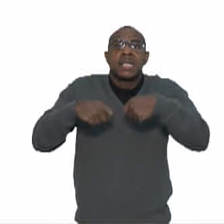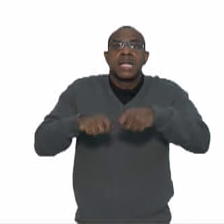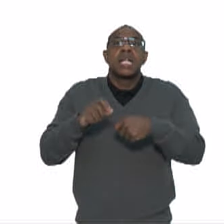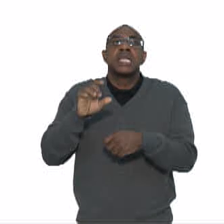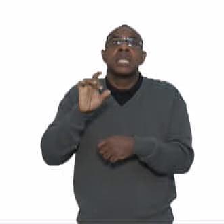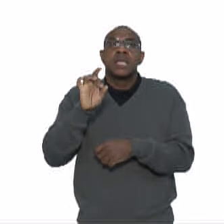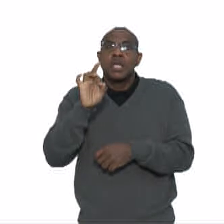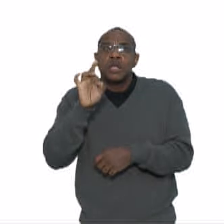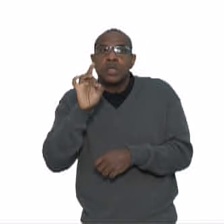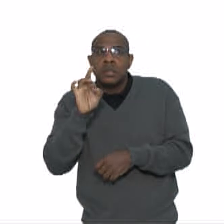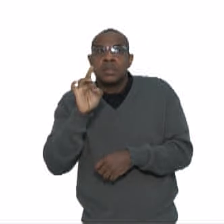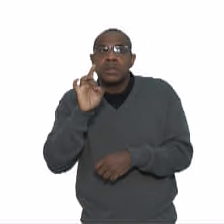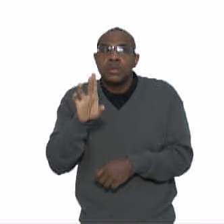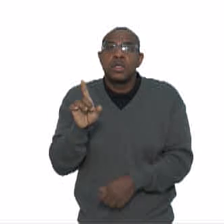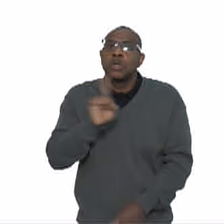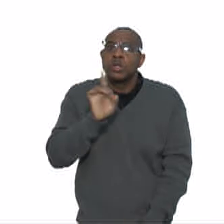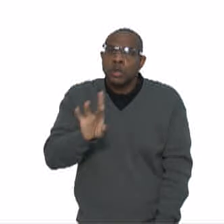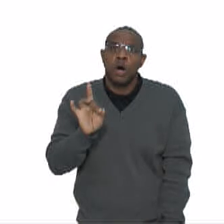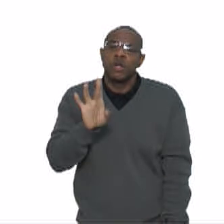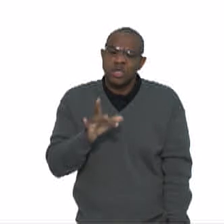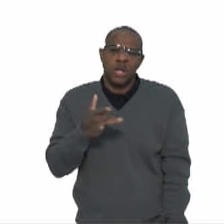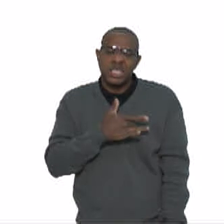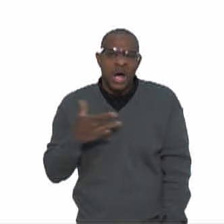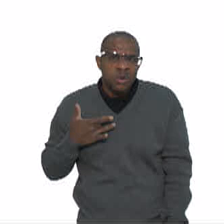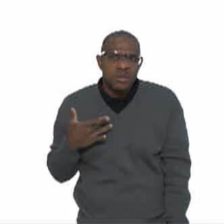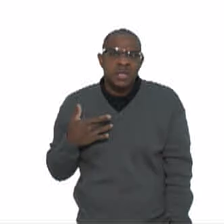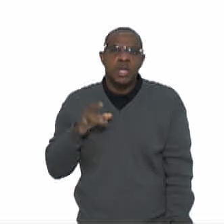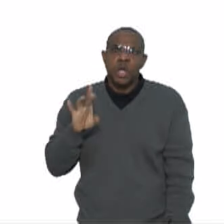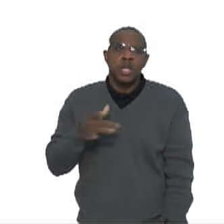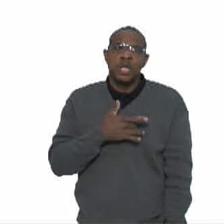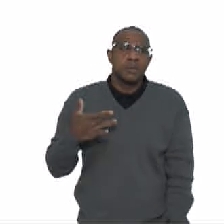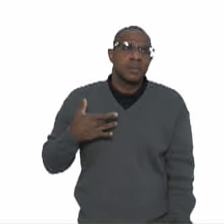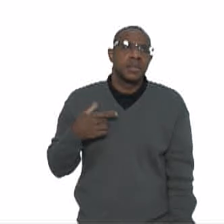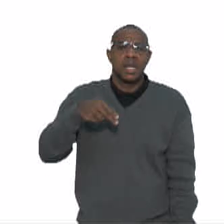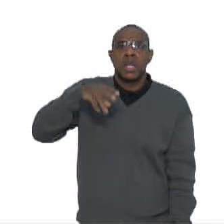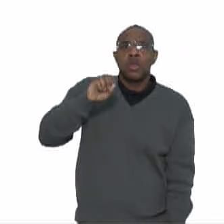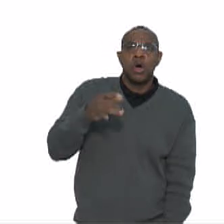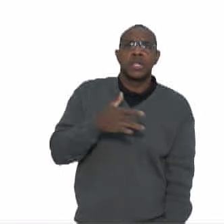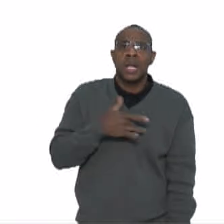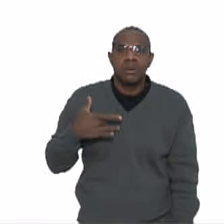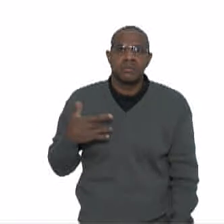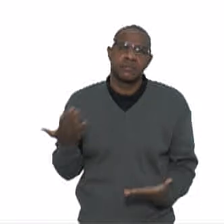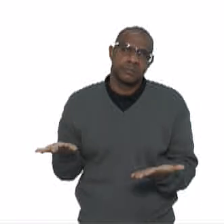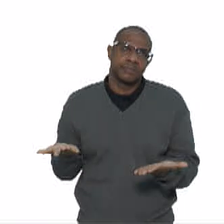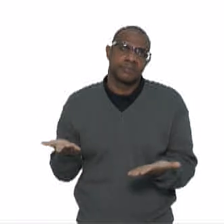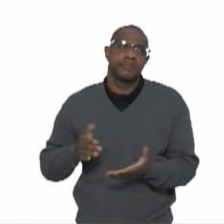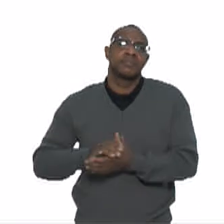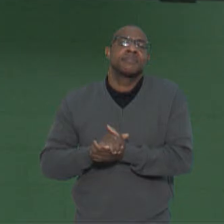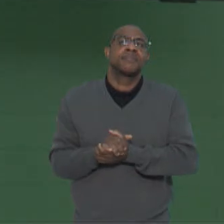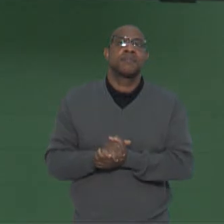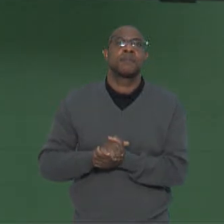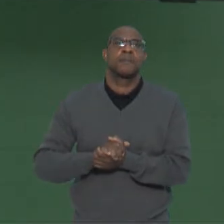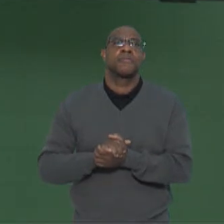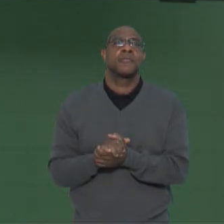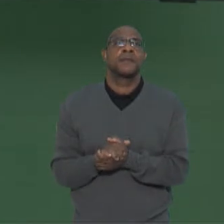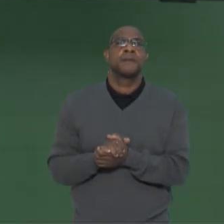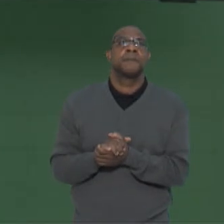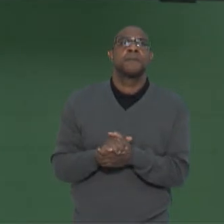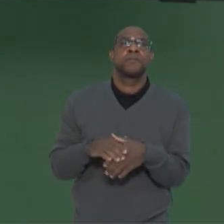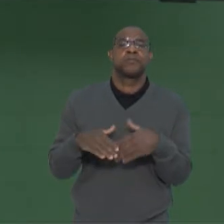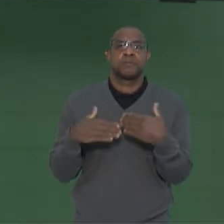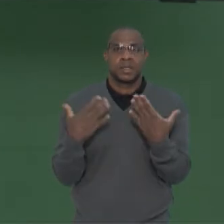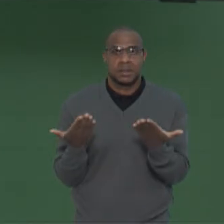solamente para a saúde, ou seja, não somente para a saúde, sino para promover o desenvolvimento social e a paz,